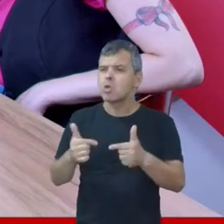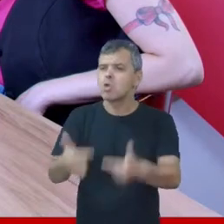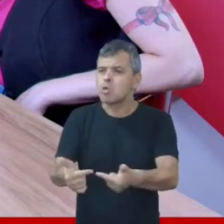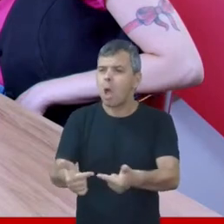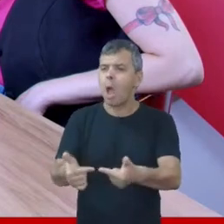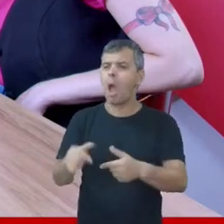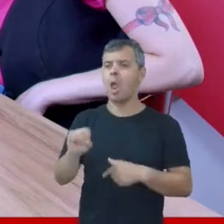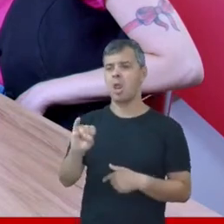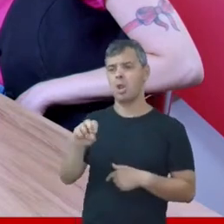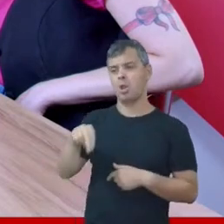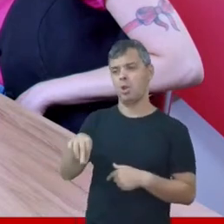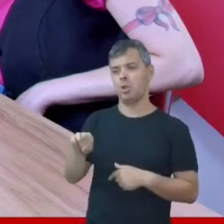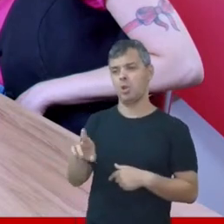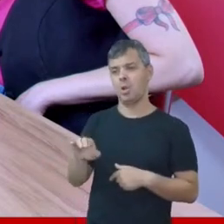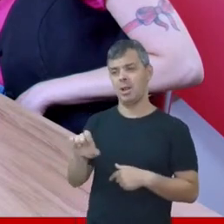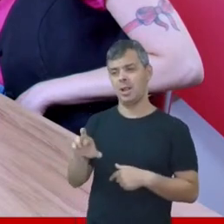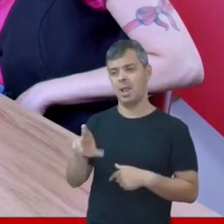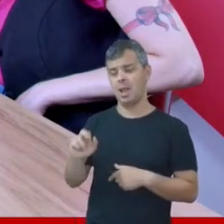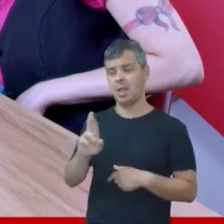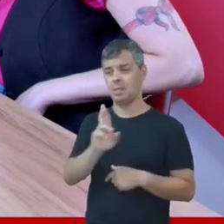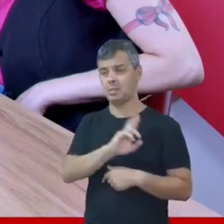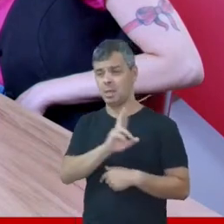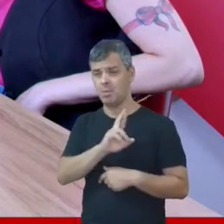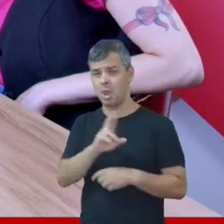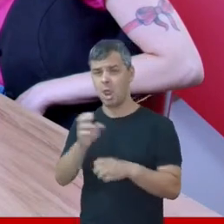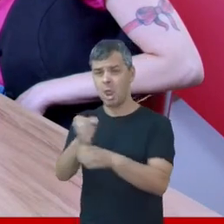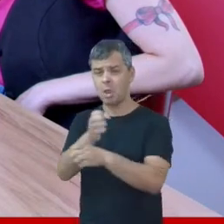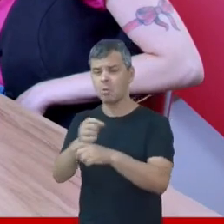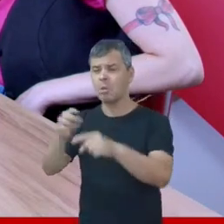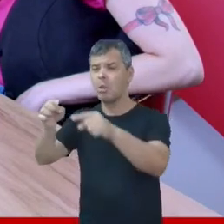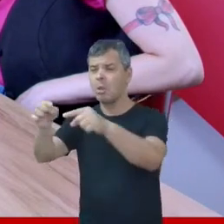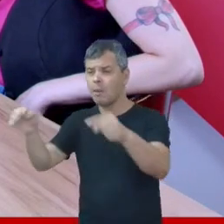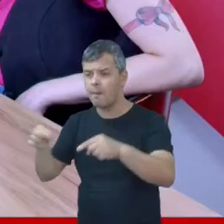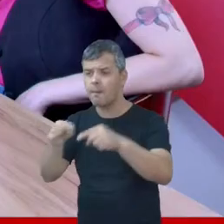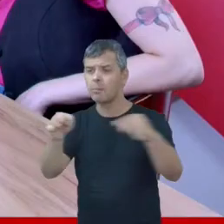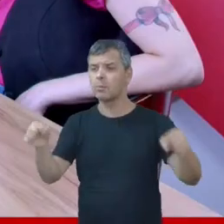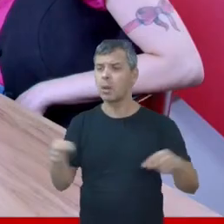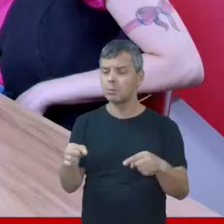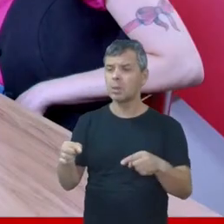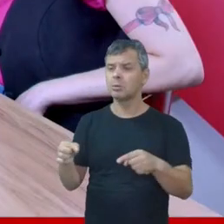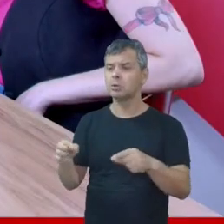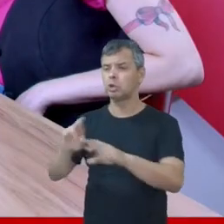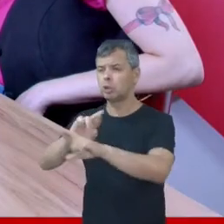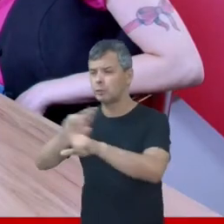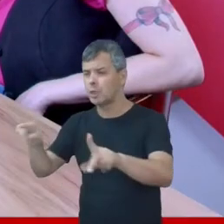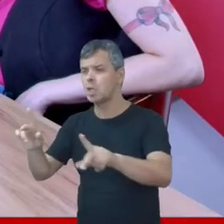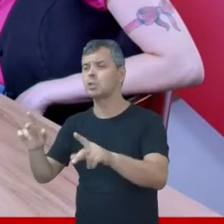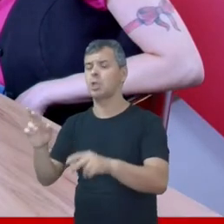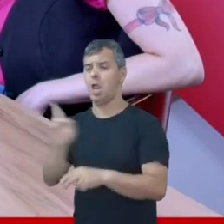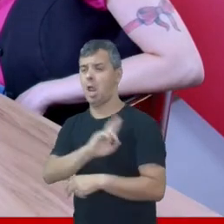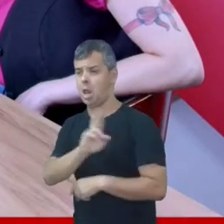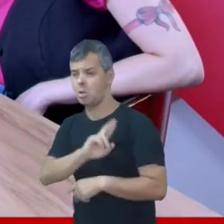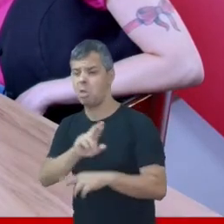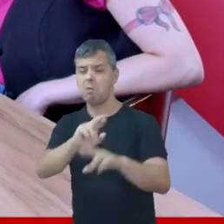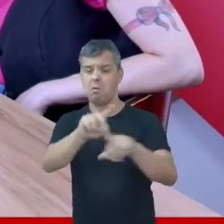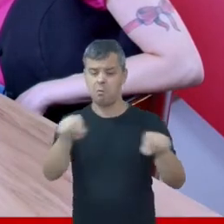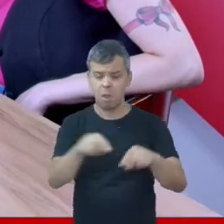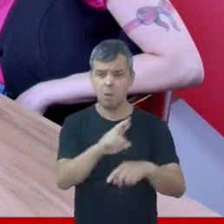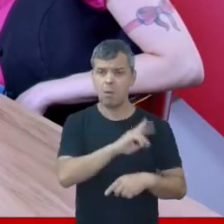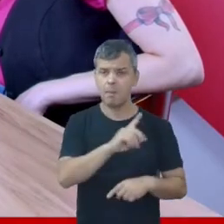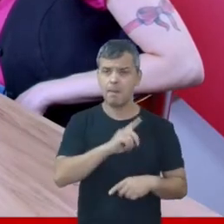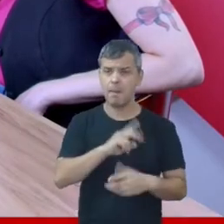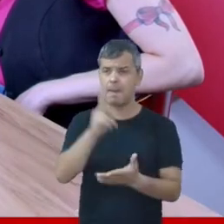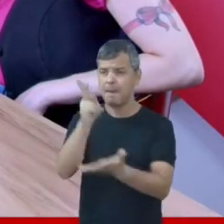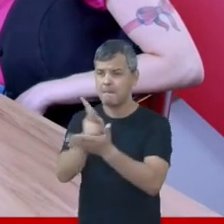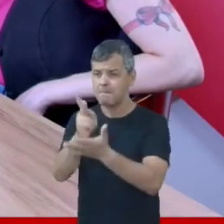intolerância religiosa é a construção de espaços interreligiosos. Porque eu acho que é você colocando na